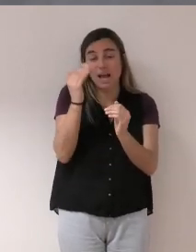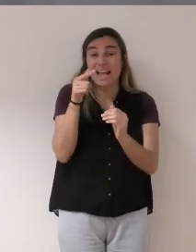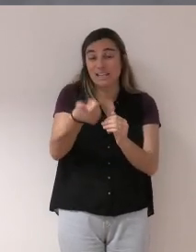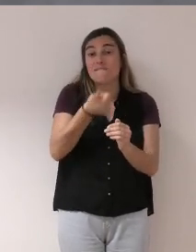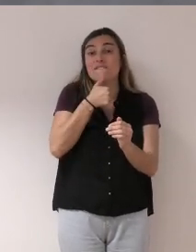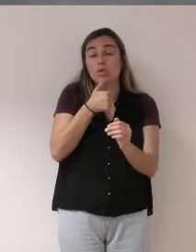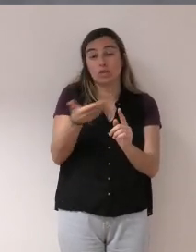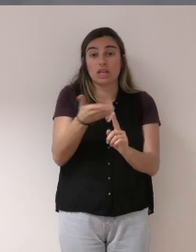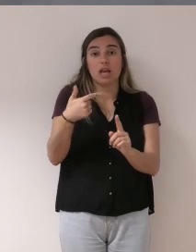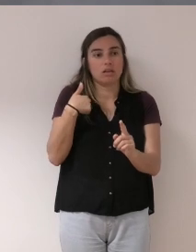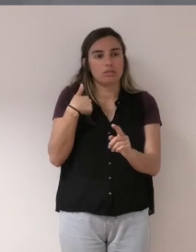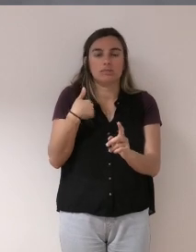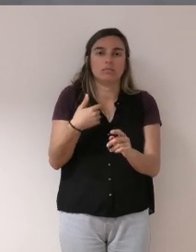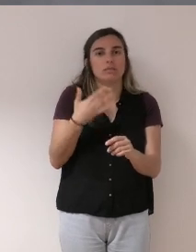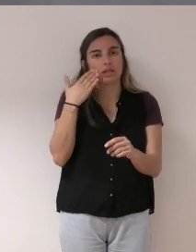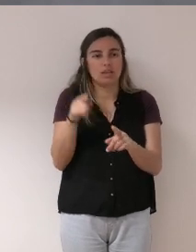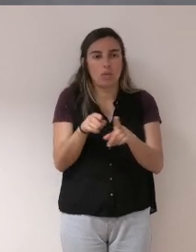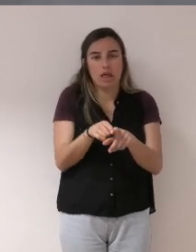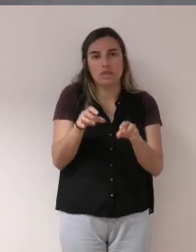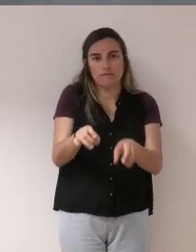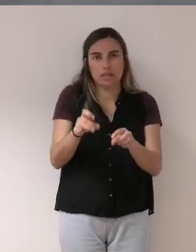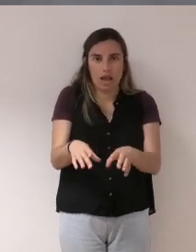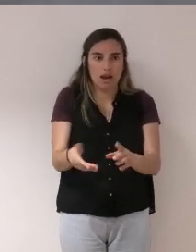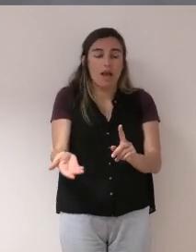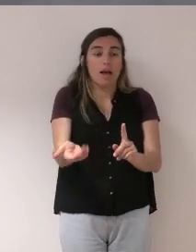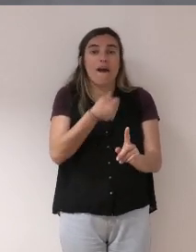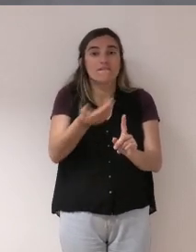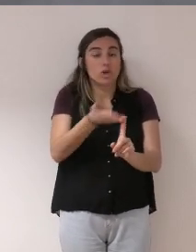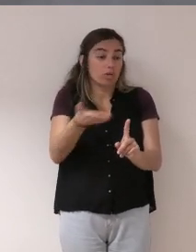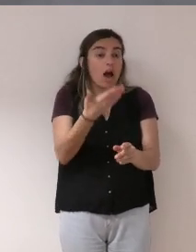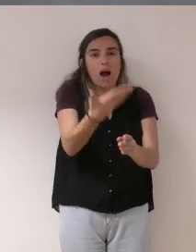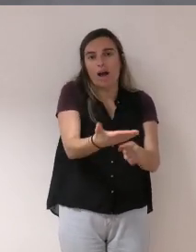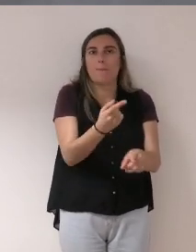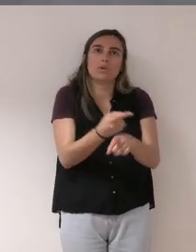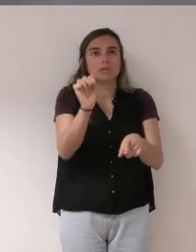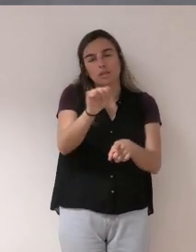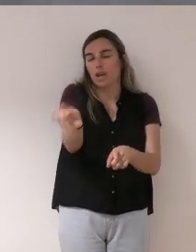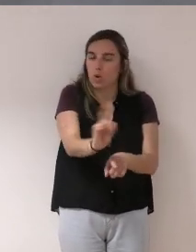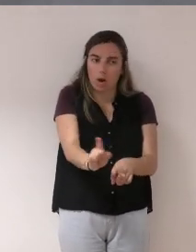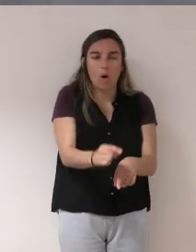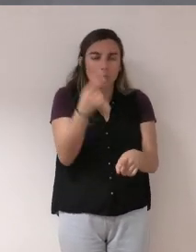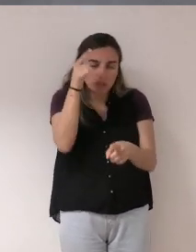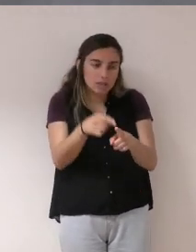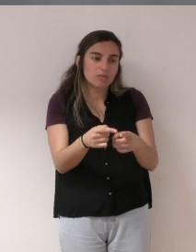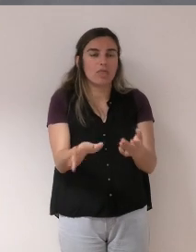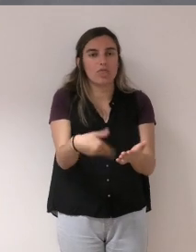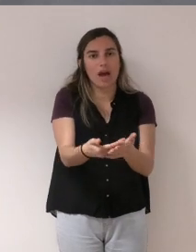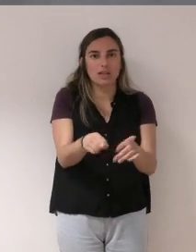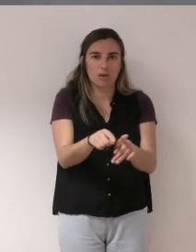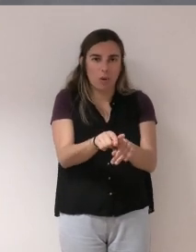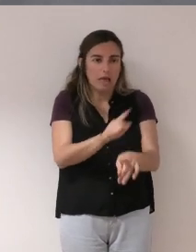que eu tento não seja gratuita, não está ali apenas para procurar